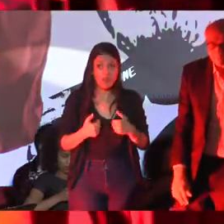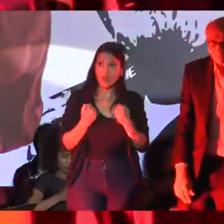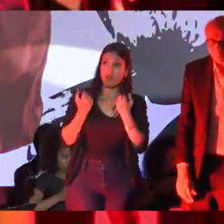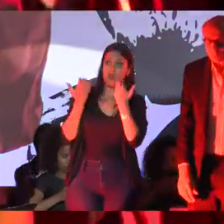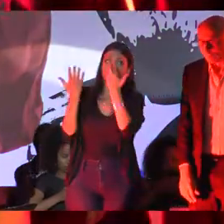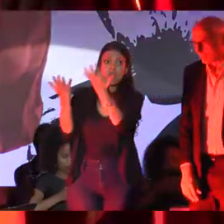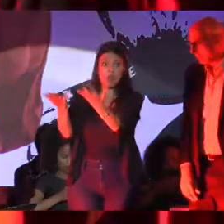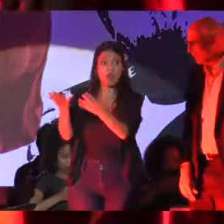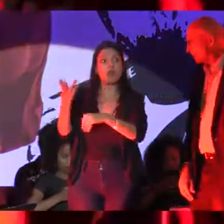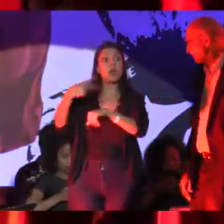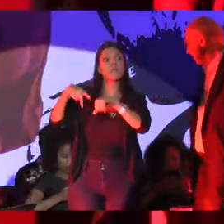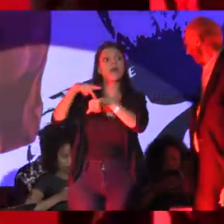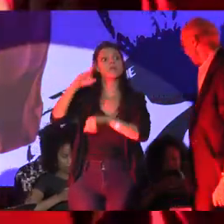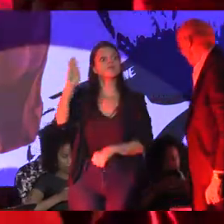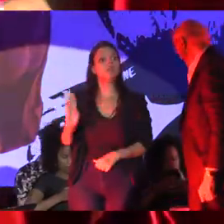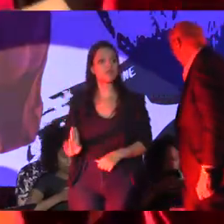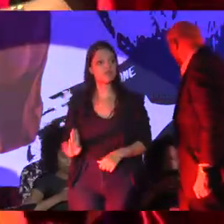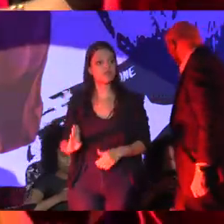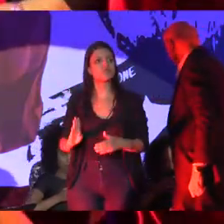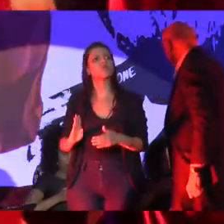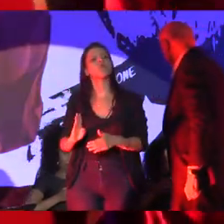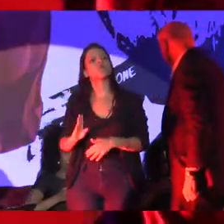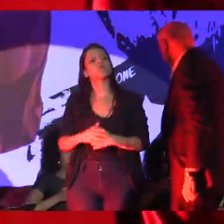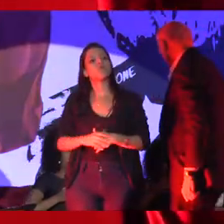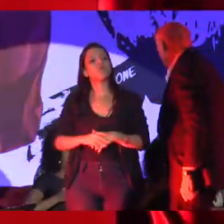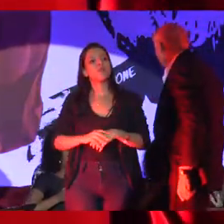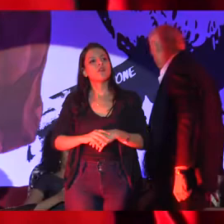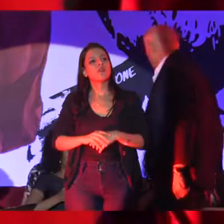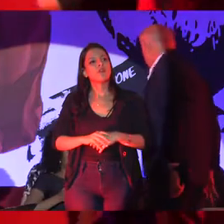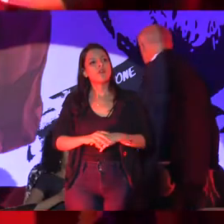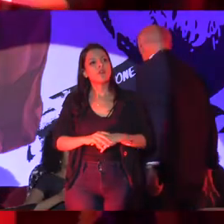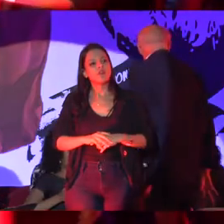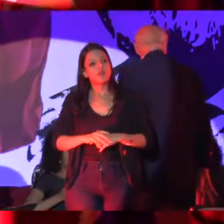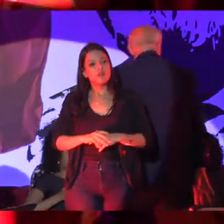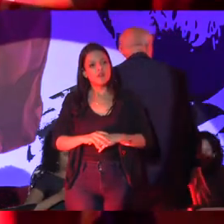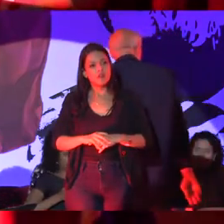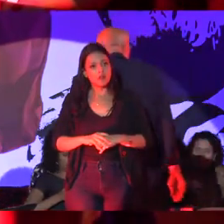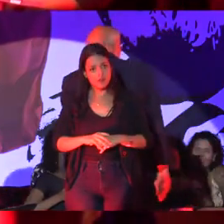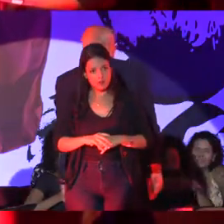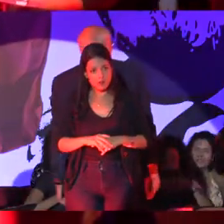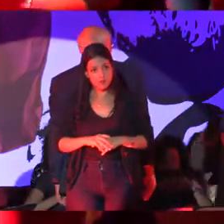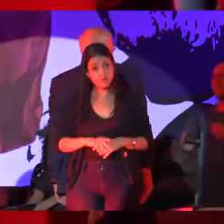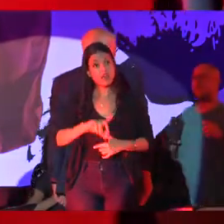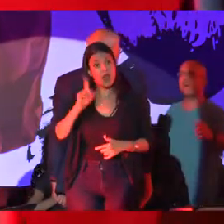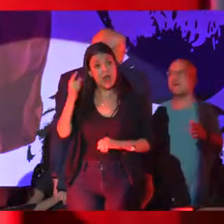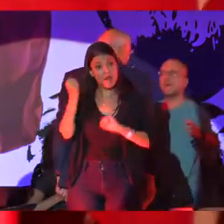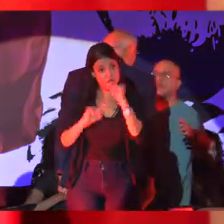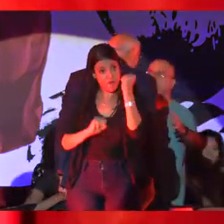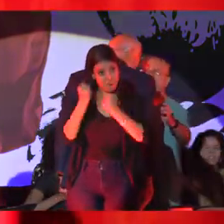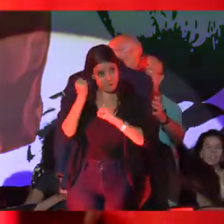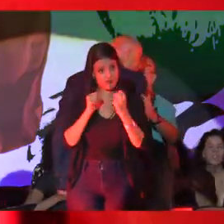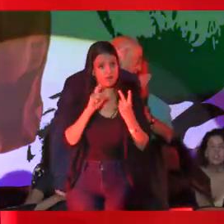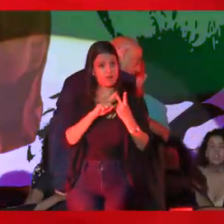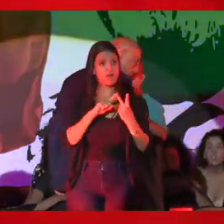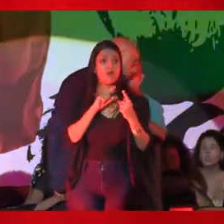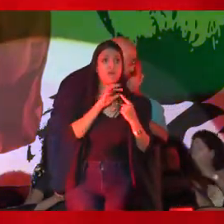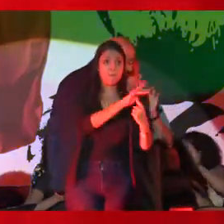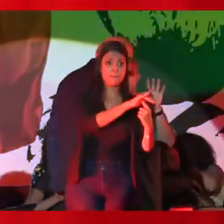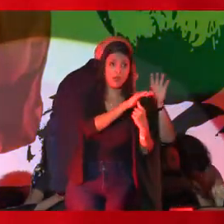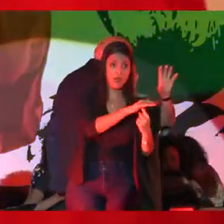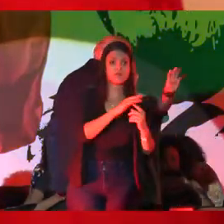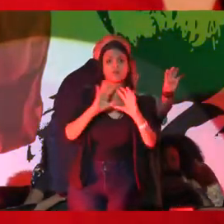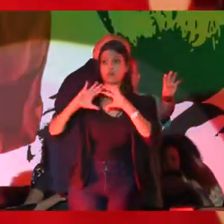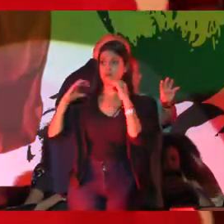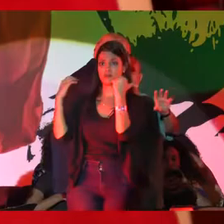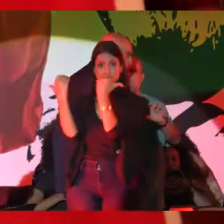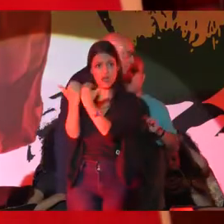país, para disputar o país. Por sua boca dissemos na fábrica, nas praças, nos